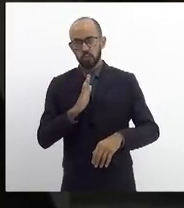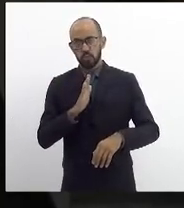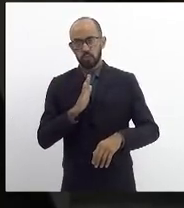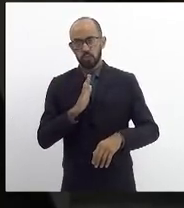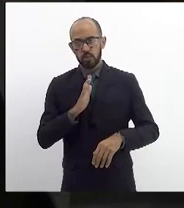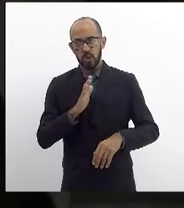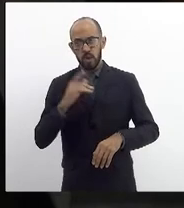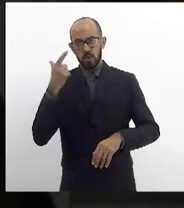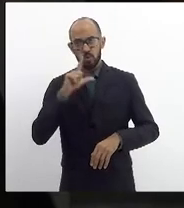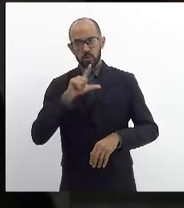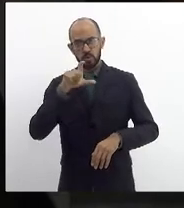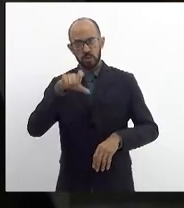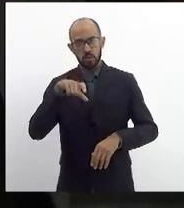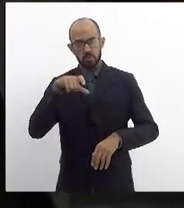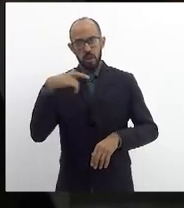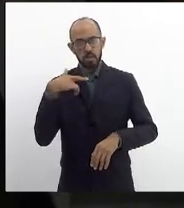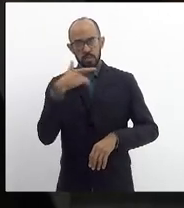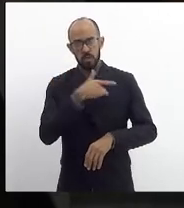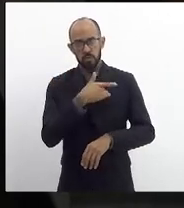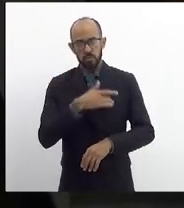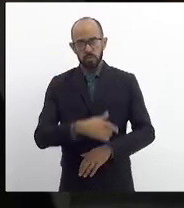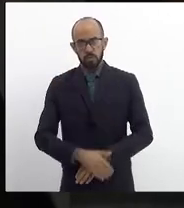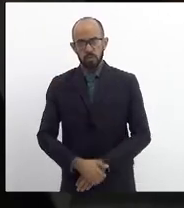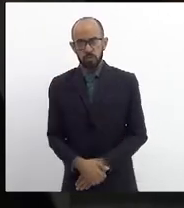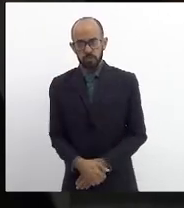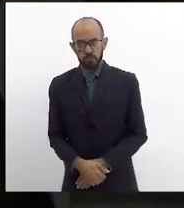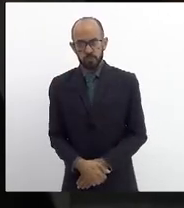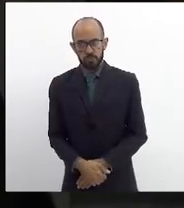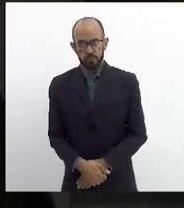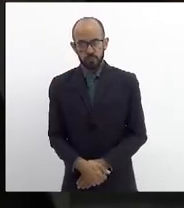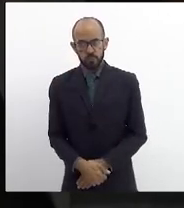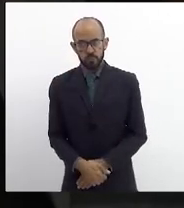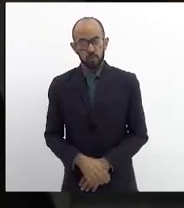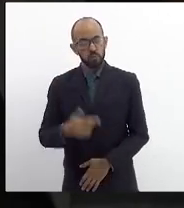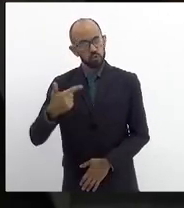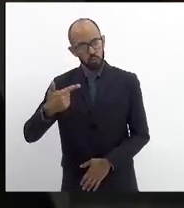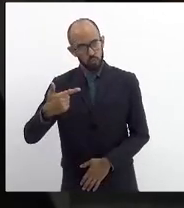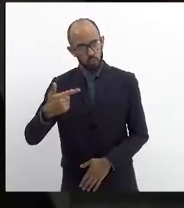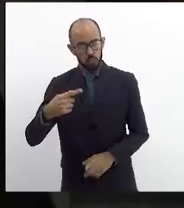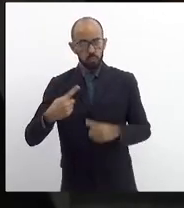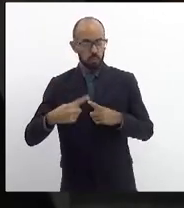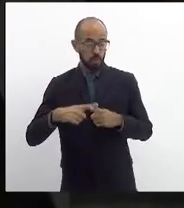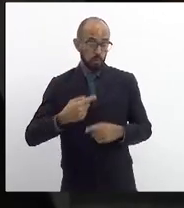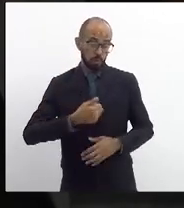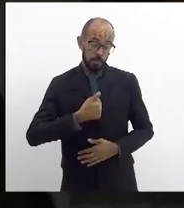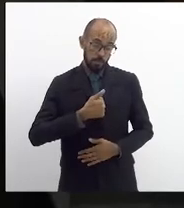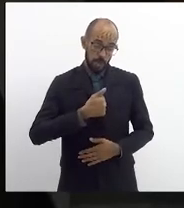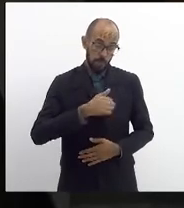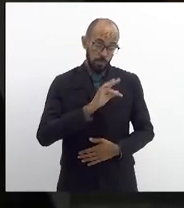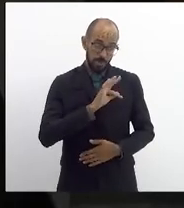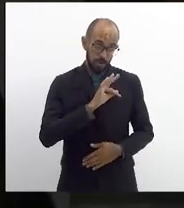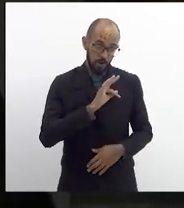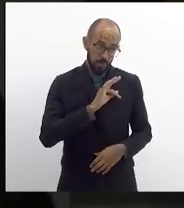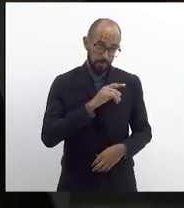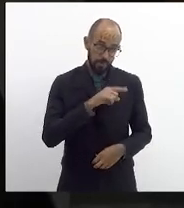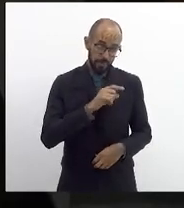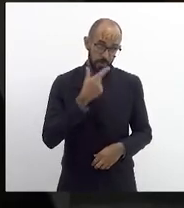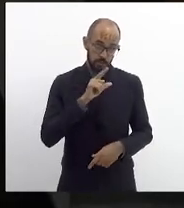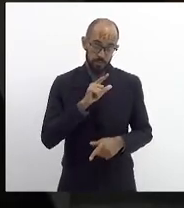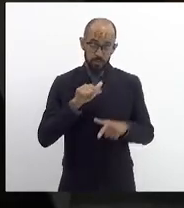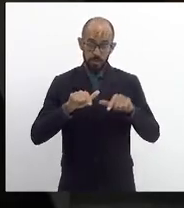e é ter um plano de saúde e o segundo porque o primeiro deputada Martha Rocha at é